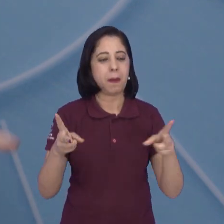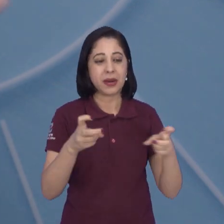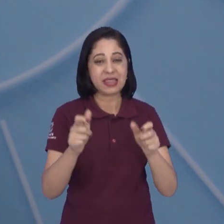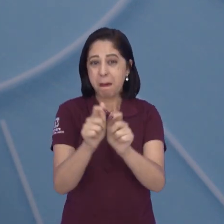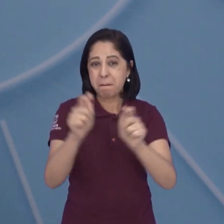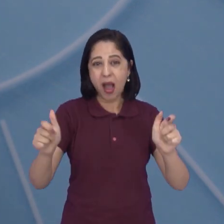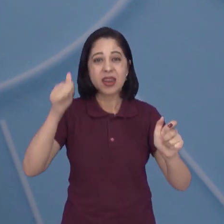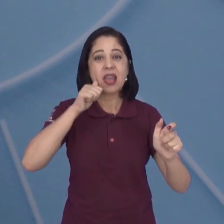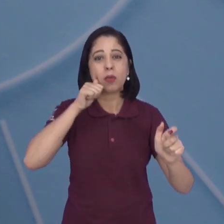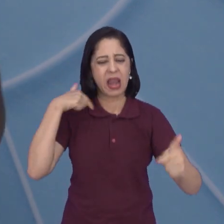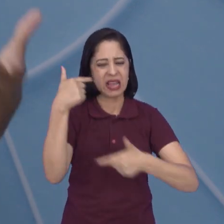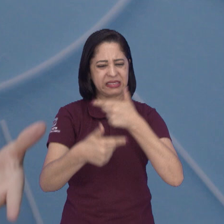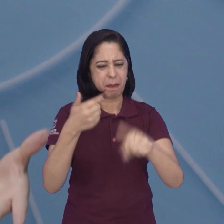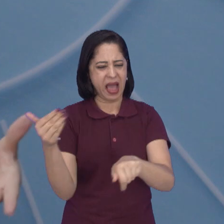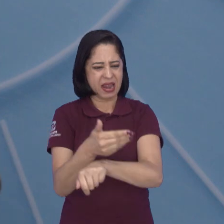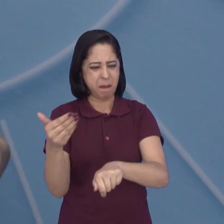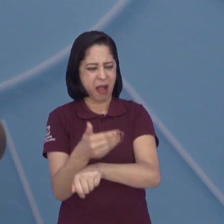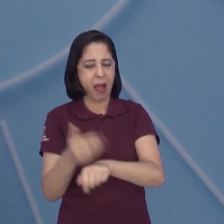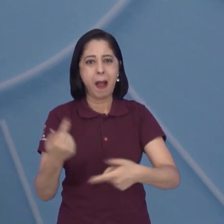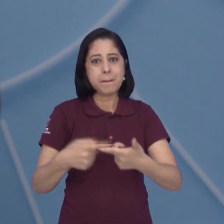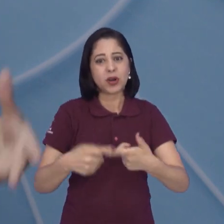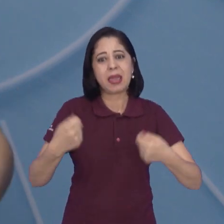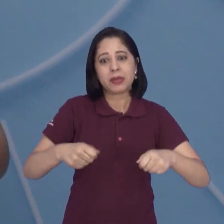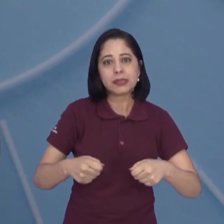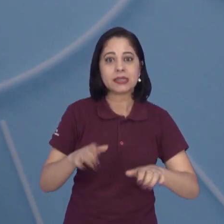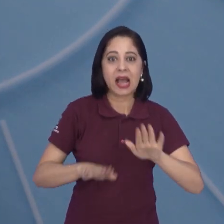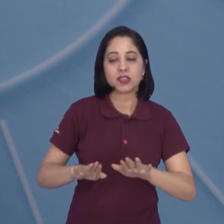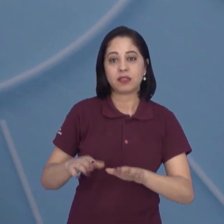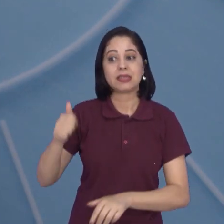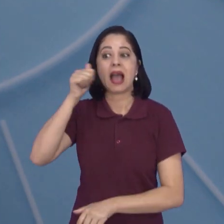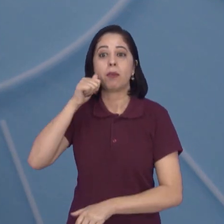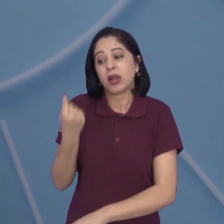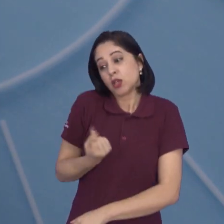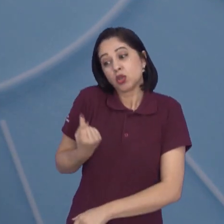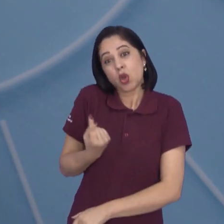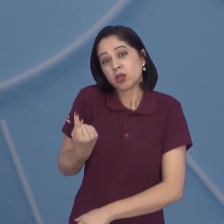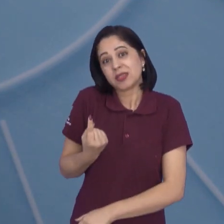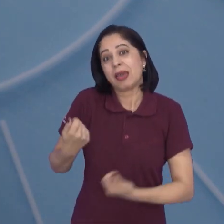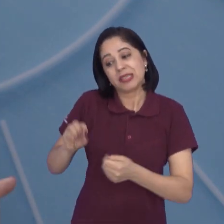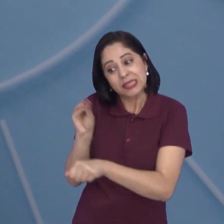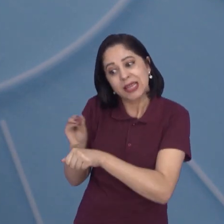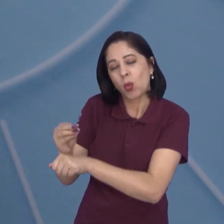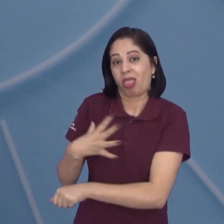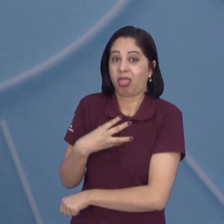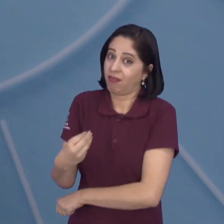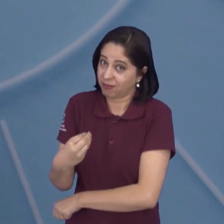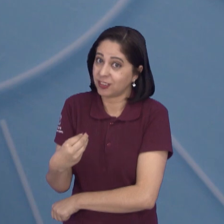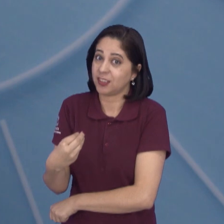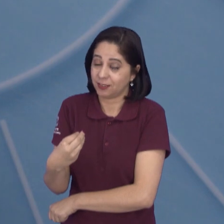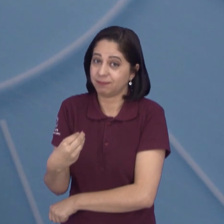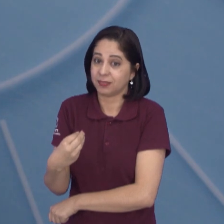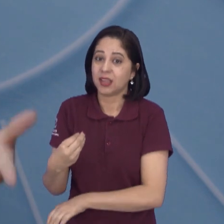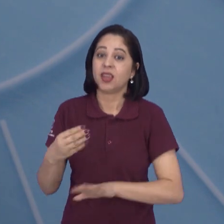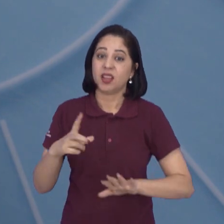maioria precisa trabalhar por necessidade, né, às vezes é mãe solo, precisa bancar os filhos. Sim. E aí a gente tem mais esse problema também,